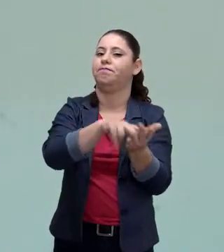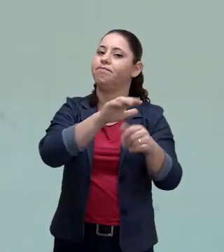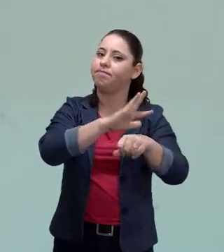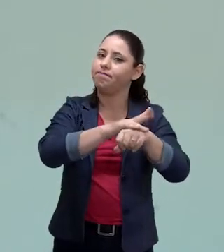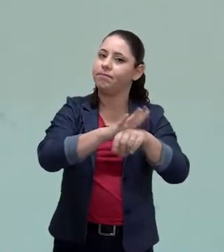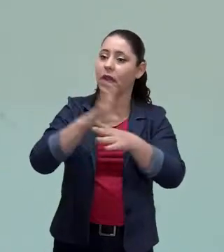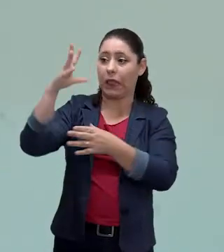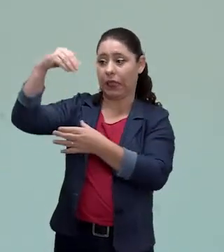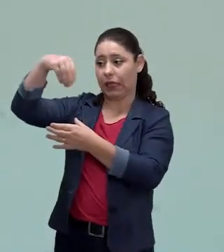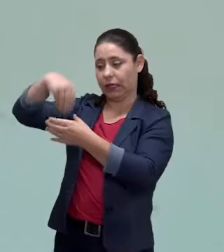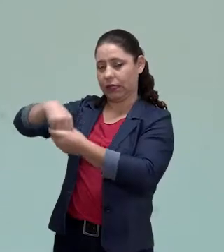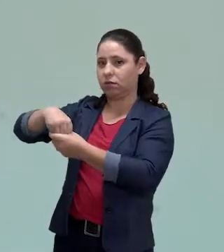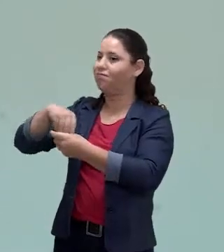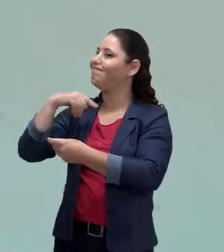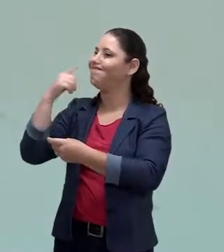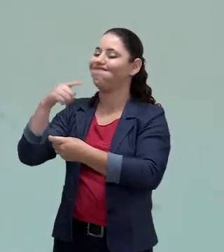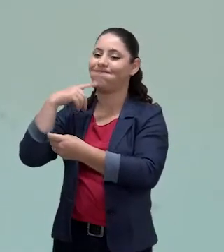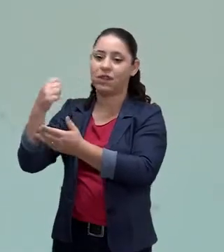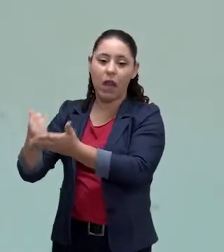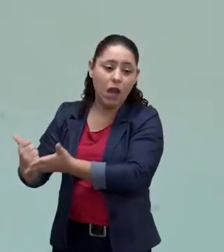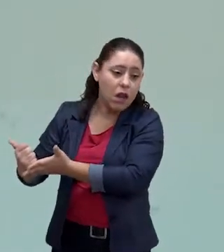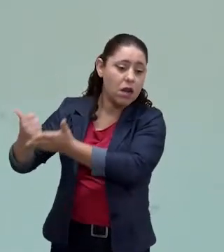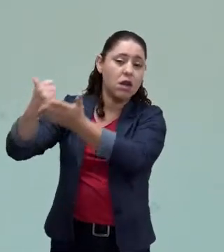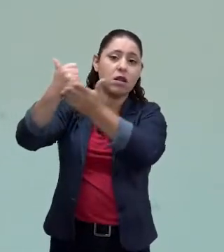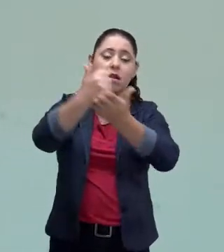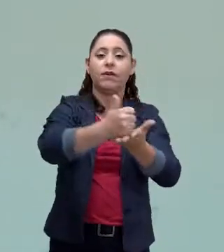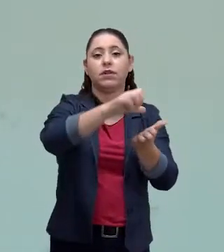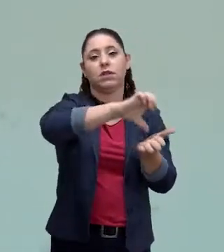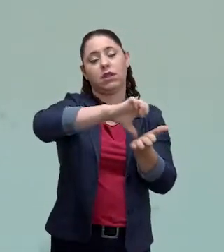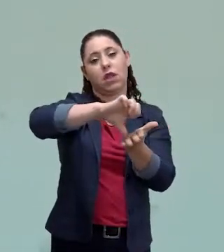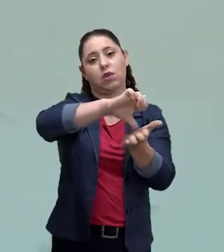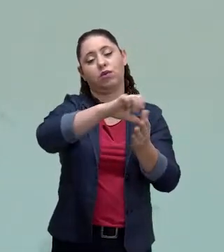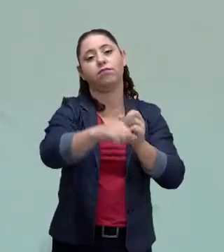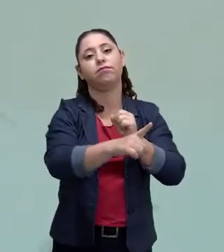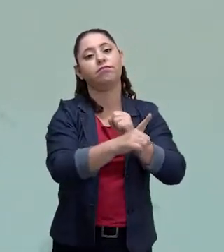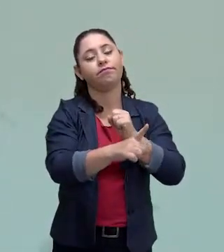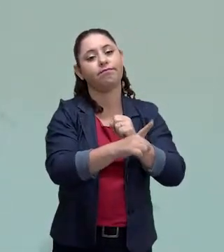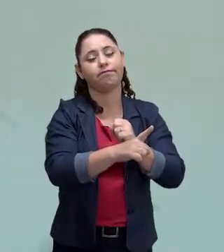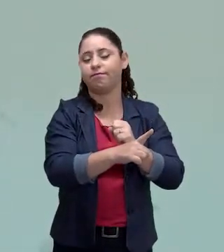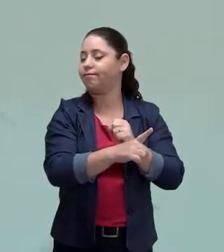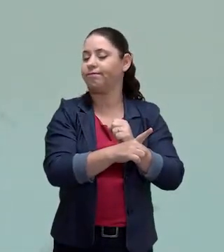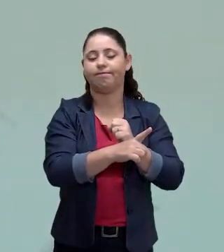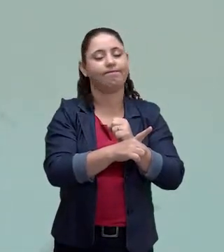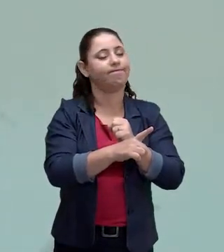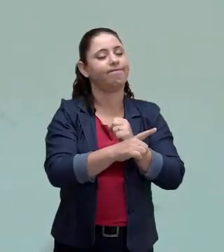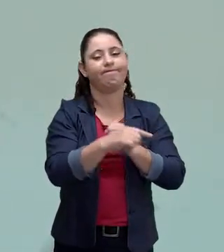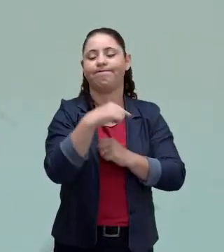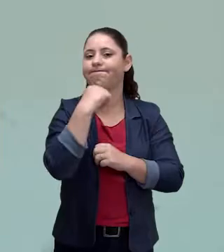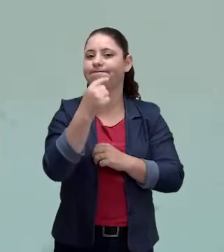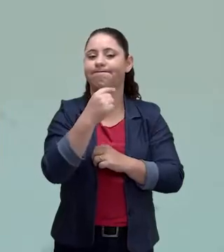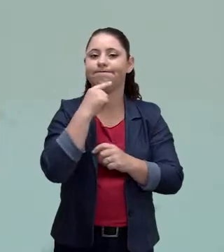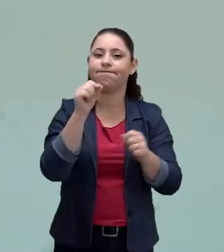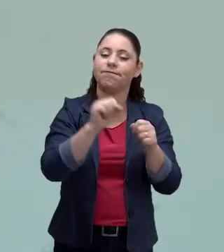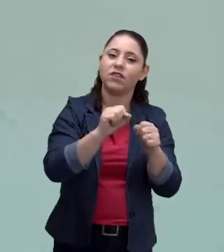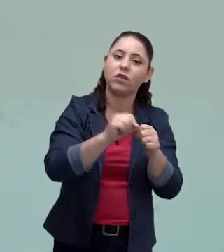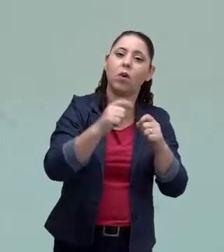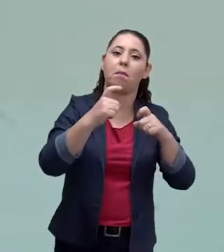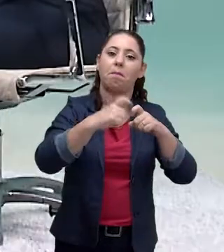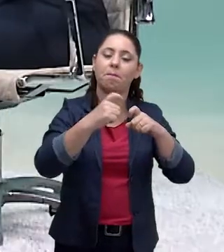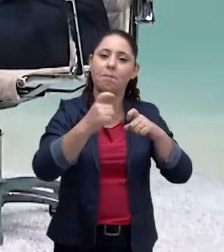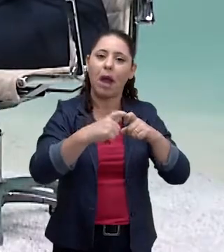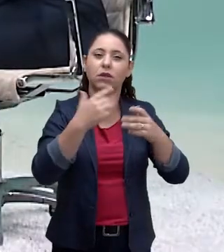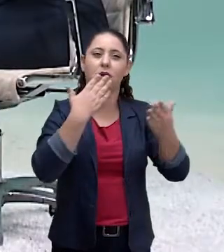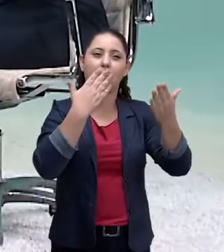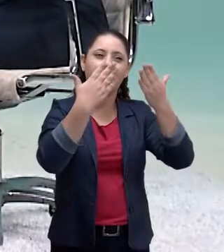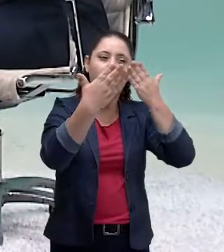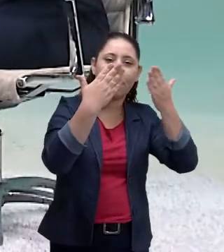sua residência e não consegue levá-lo até o centro de atendimento. Não consegue levá-lo para fazer uma consulta psiquiátrica,